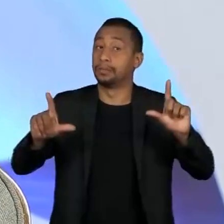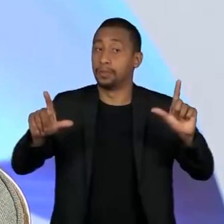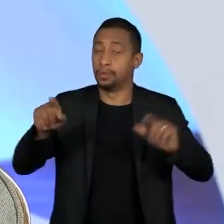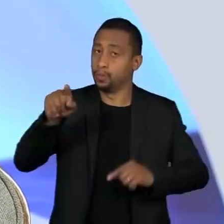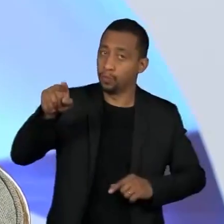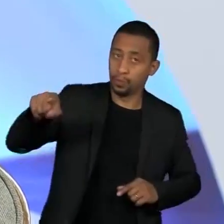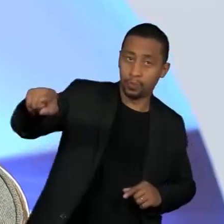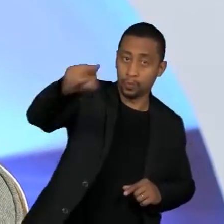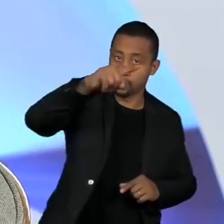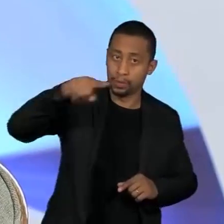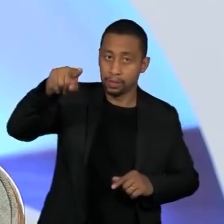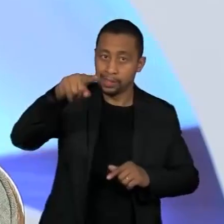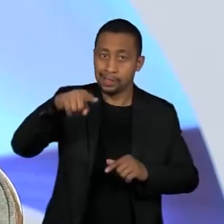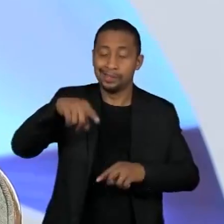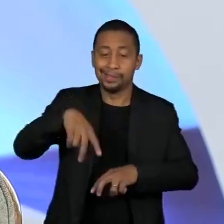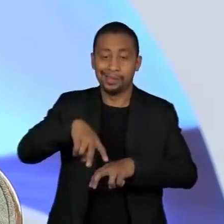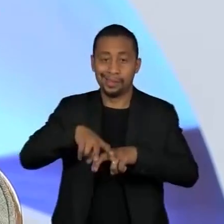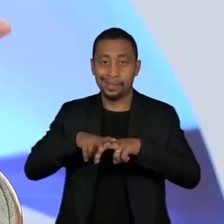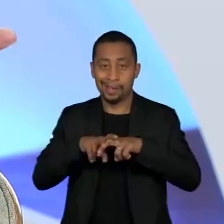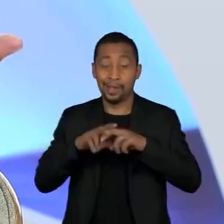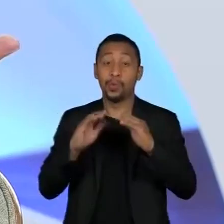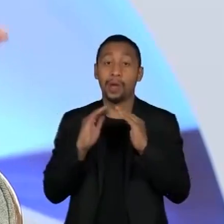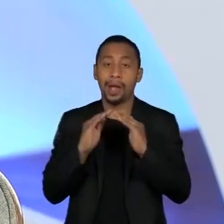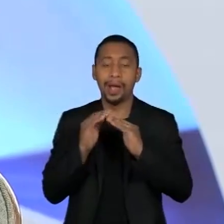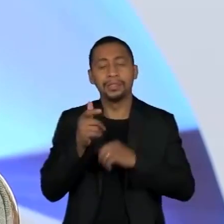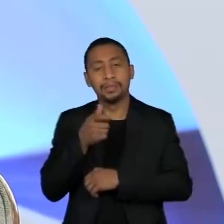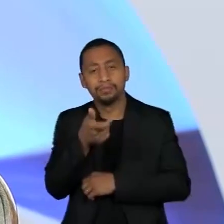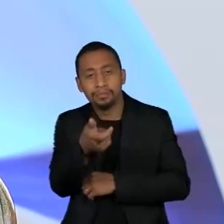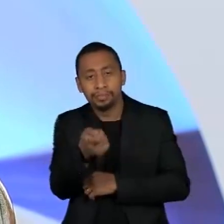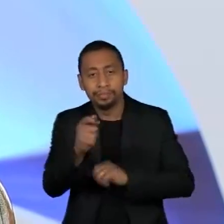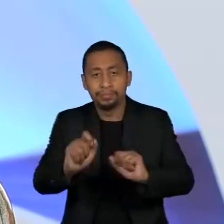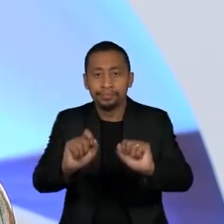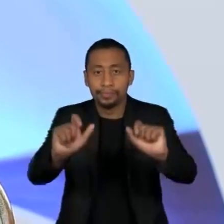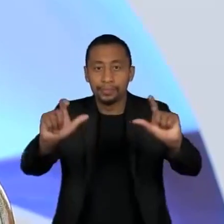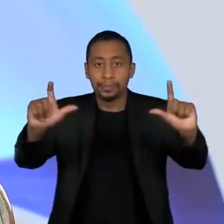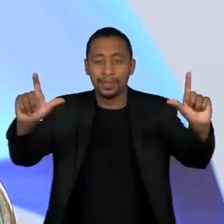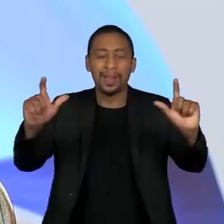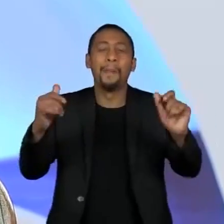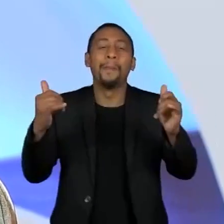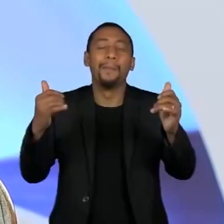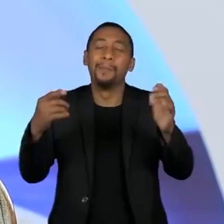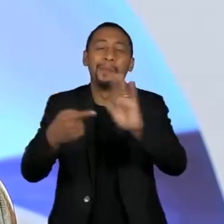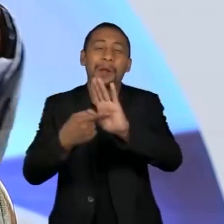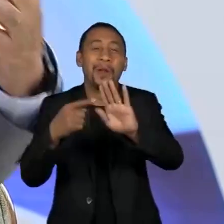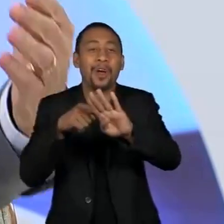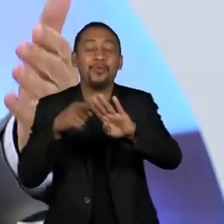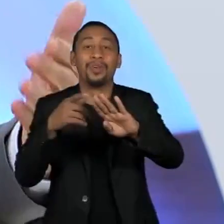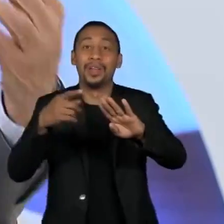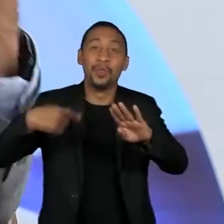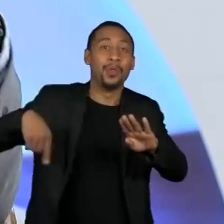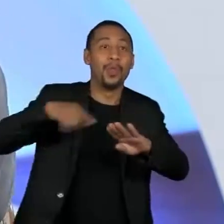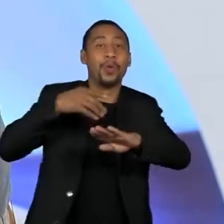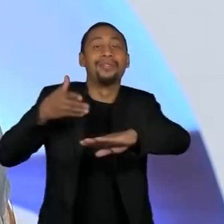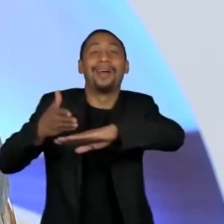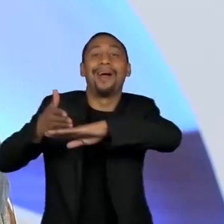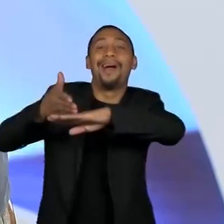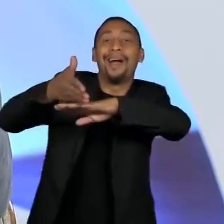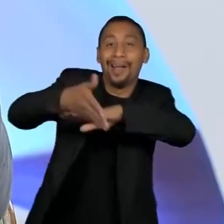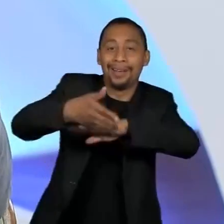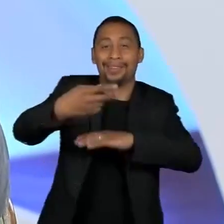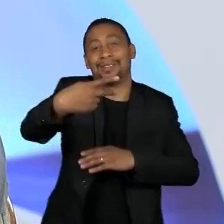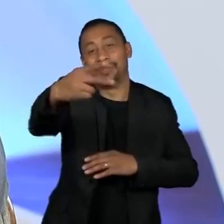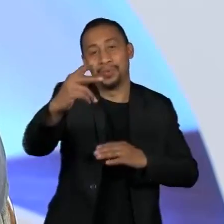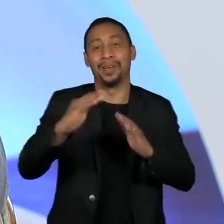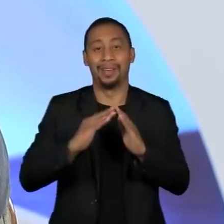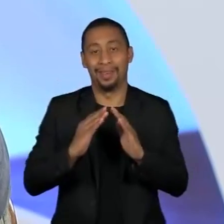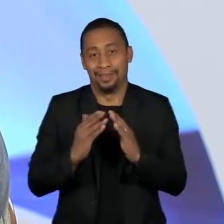casa Nós entramos na sua casa então nós temos que ter o respeito a sua casa cabe a cada um de